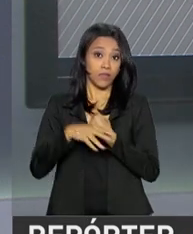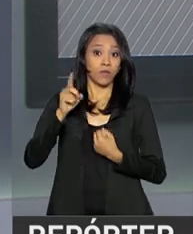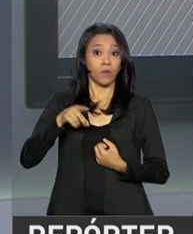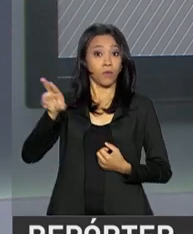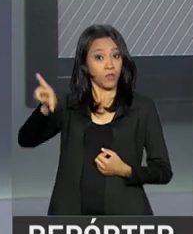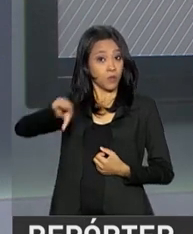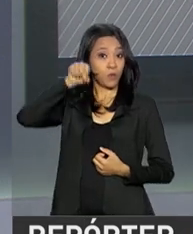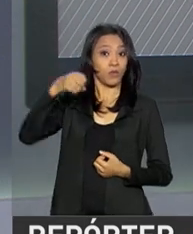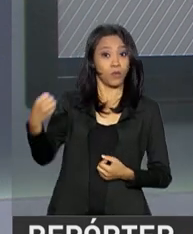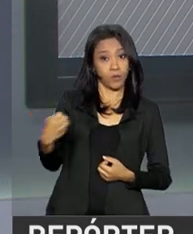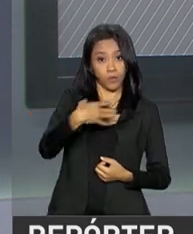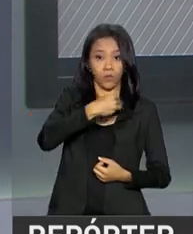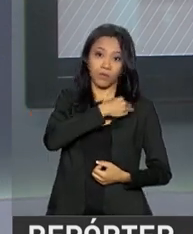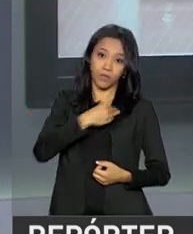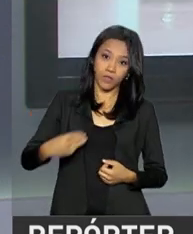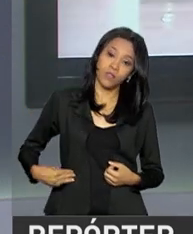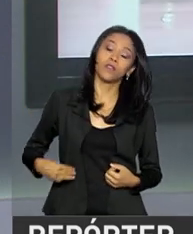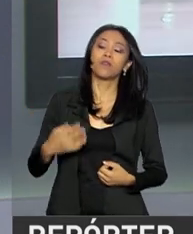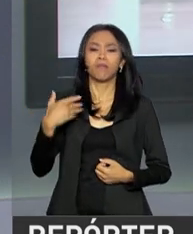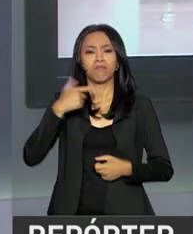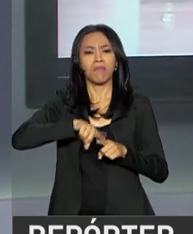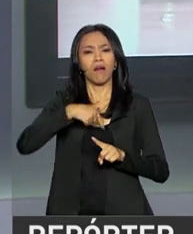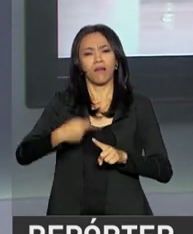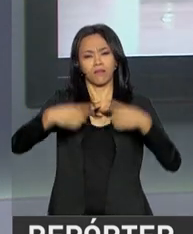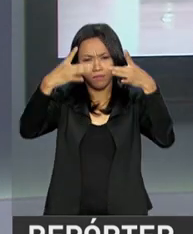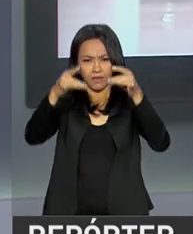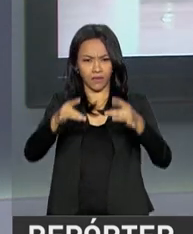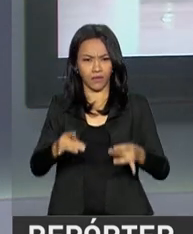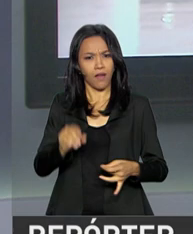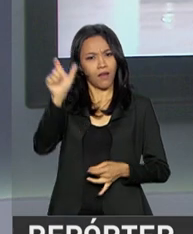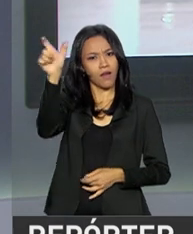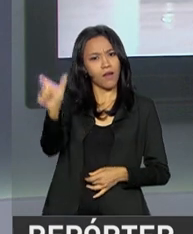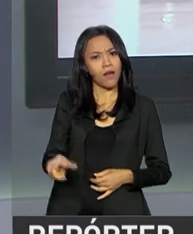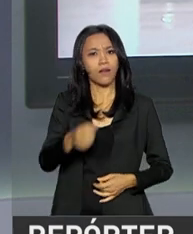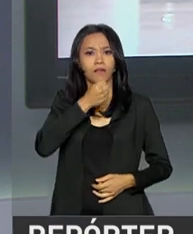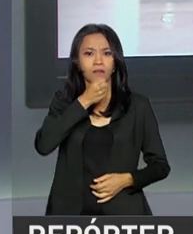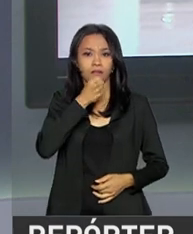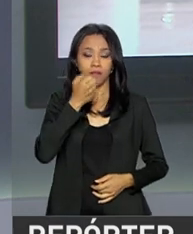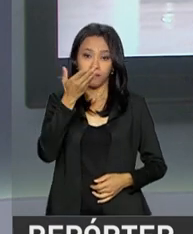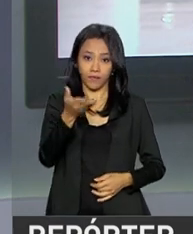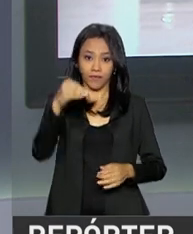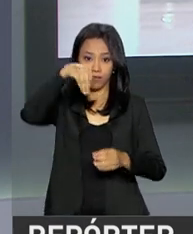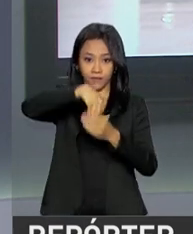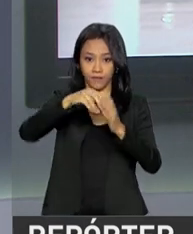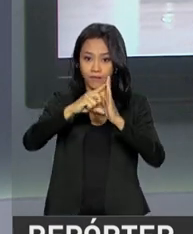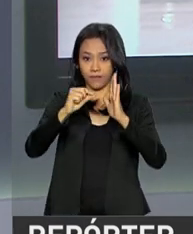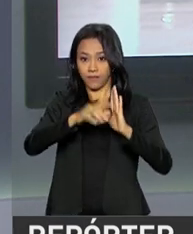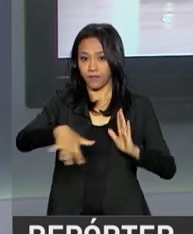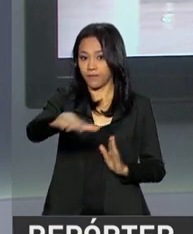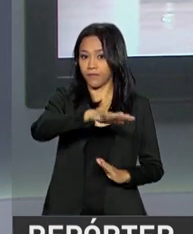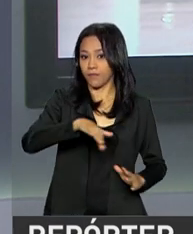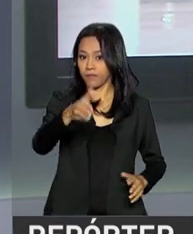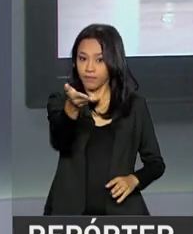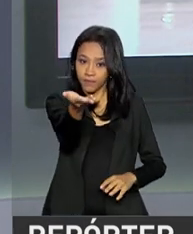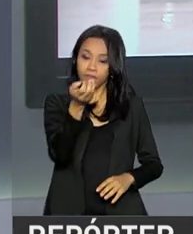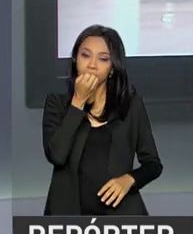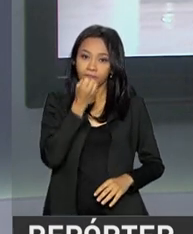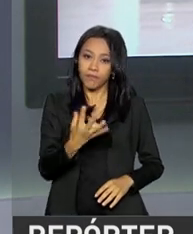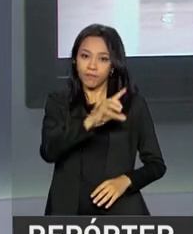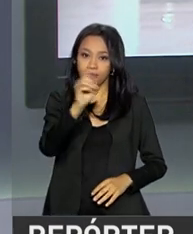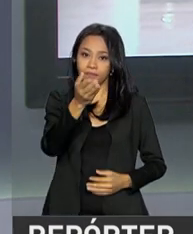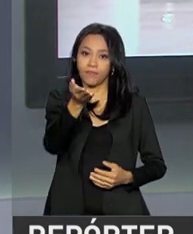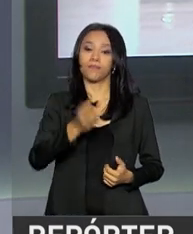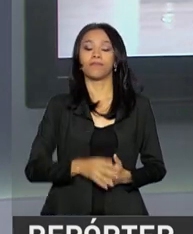ministro vamos saber mais detalhes com o repórter luana cara que conversa com a gente ao vivo do palácio do planalto olá luana bom dia pra